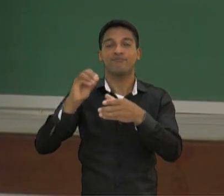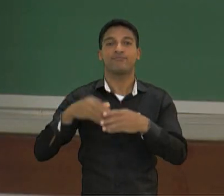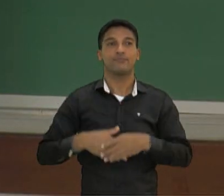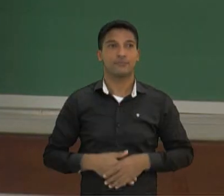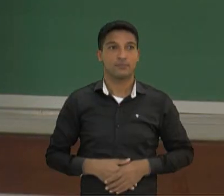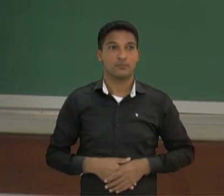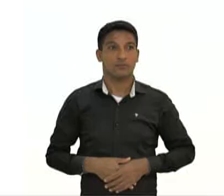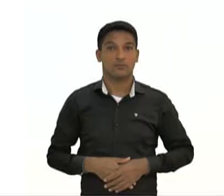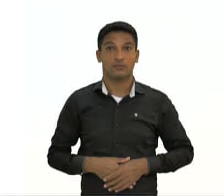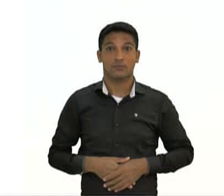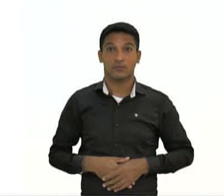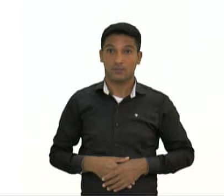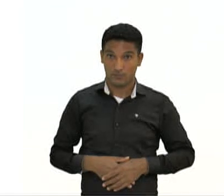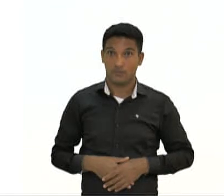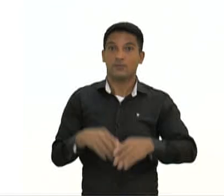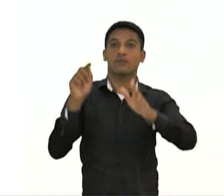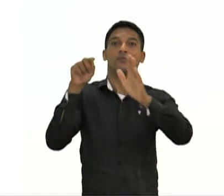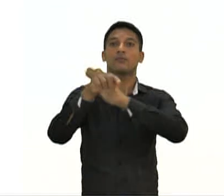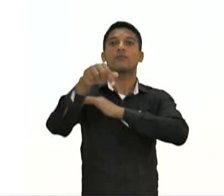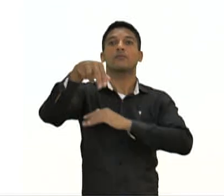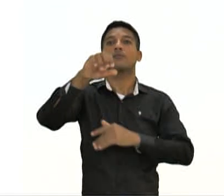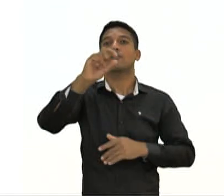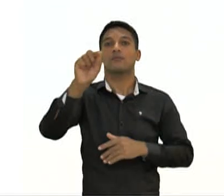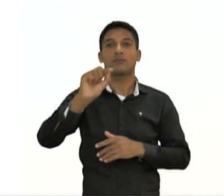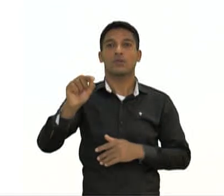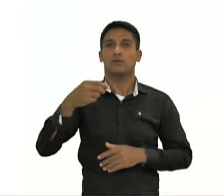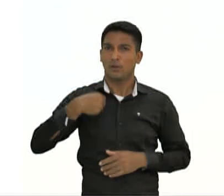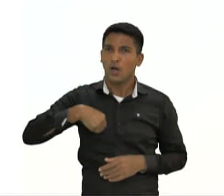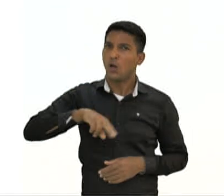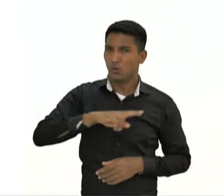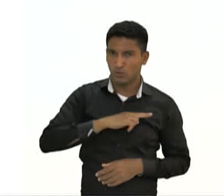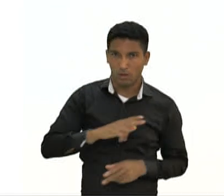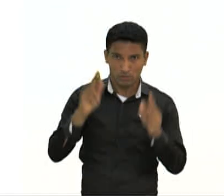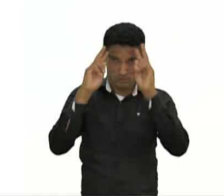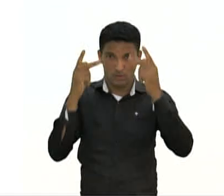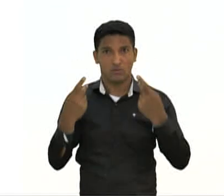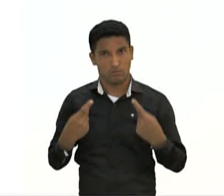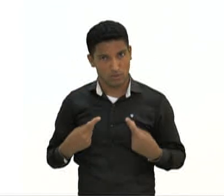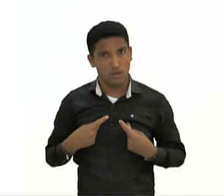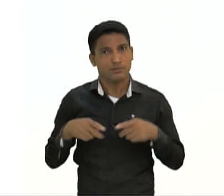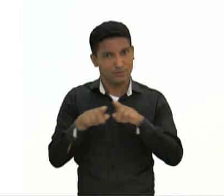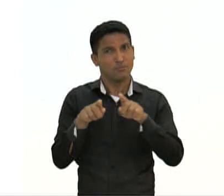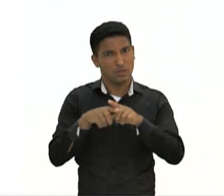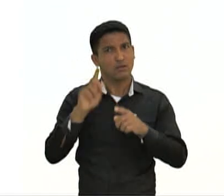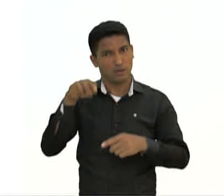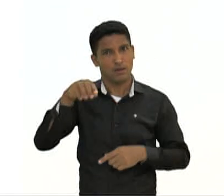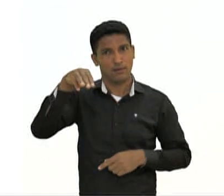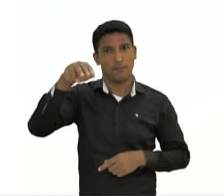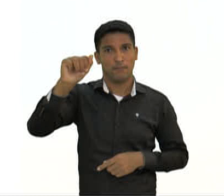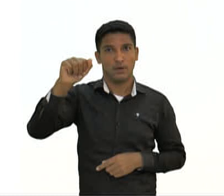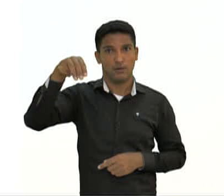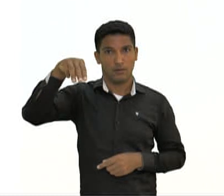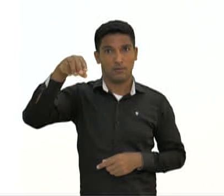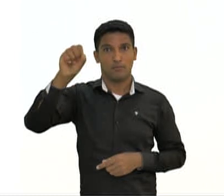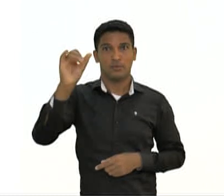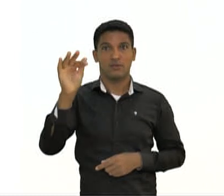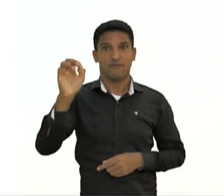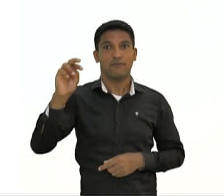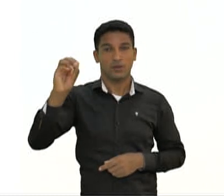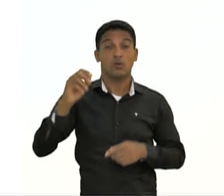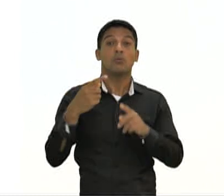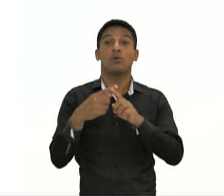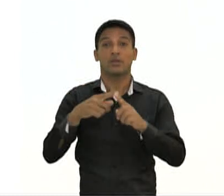comigo. Nós, seres humanos, somos mamíferos, pois apresentamos pelos, glândulas mamárias e somos endotérmicos.